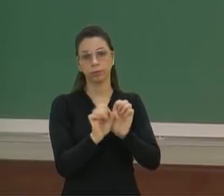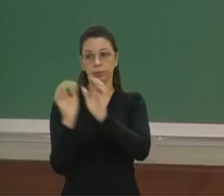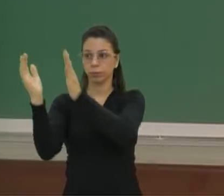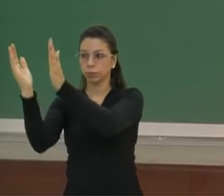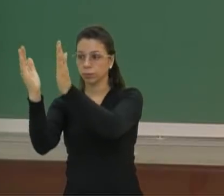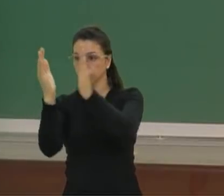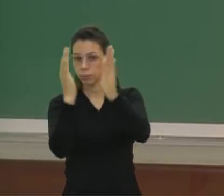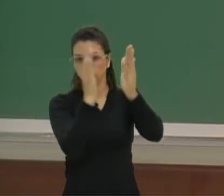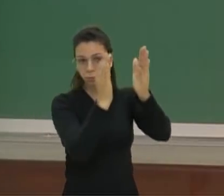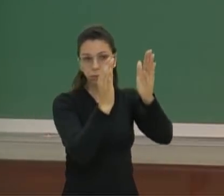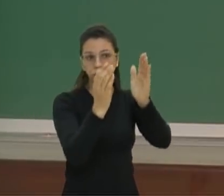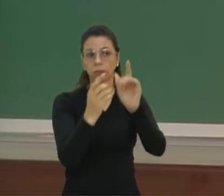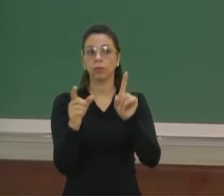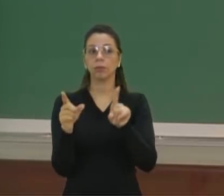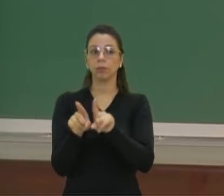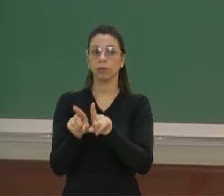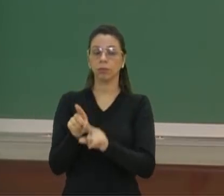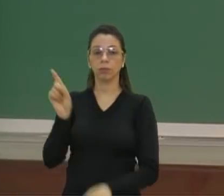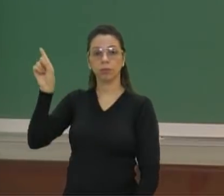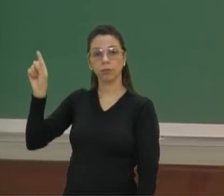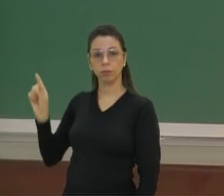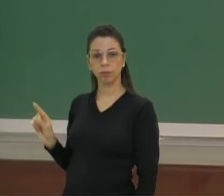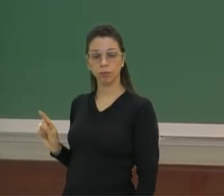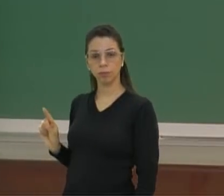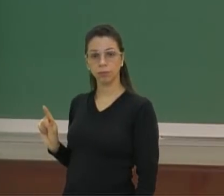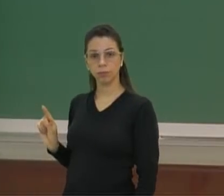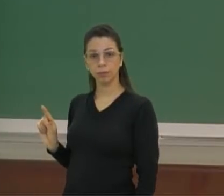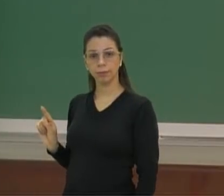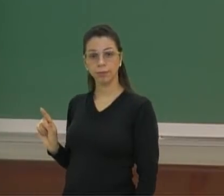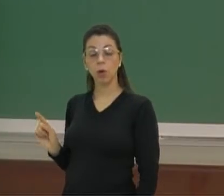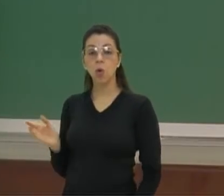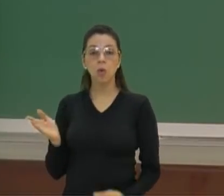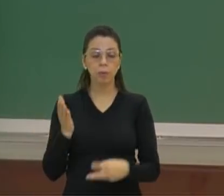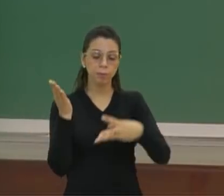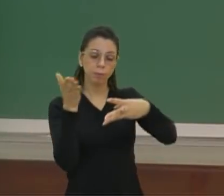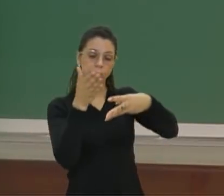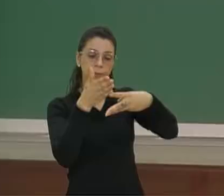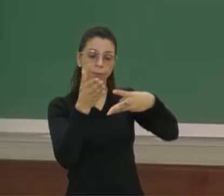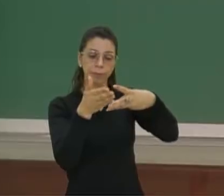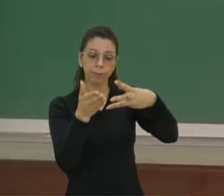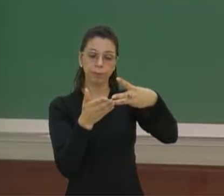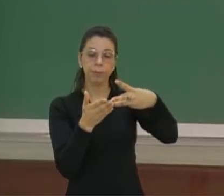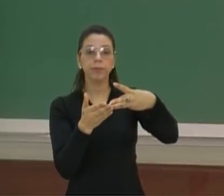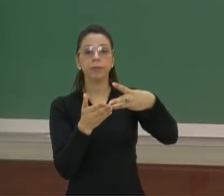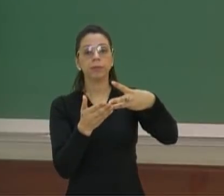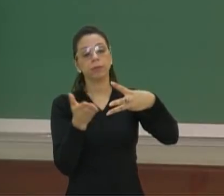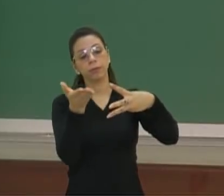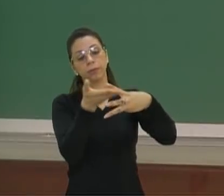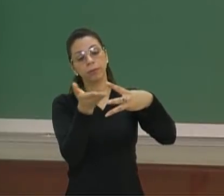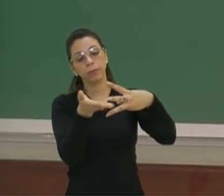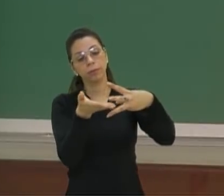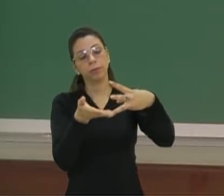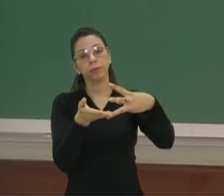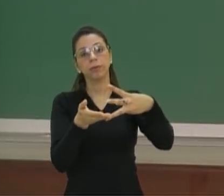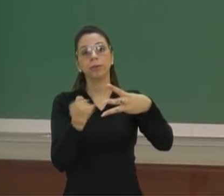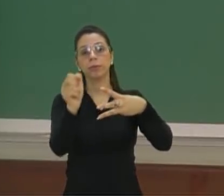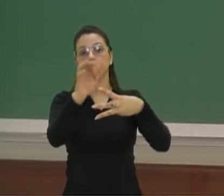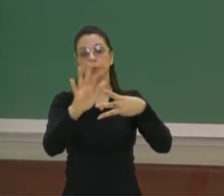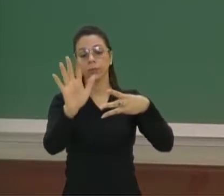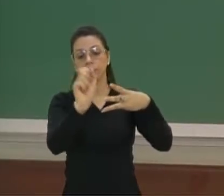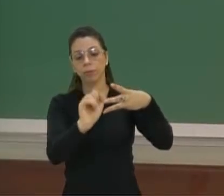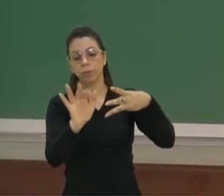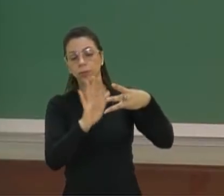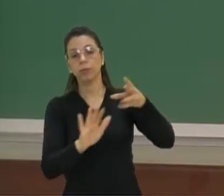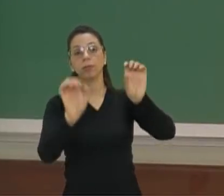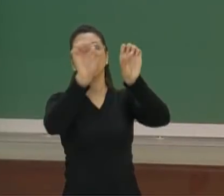nossa orelha e aqui a gente mostra essa divisão didática em 3 regiões, porque eu vou ter